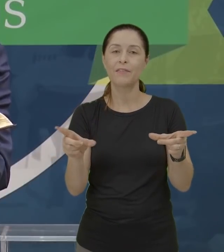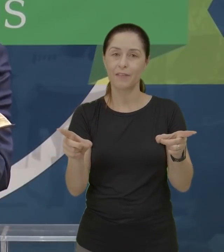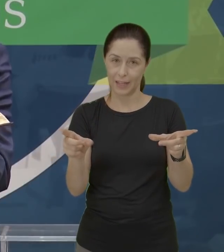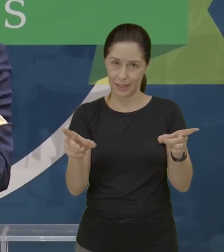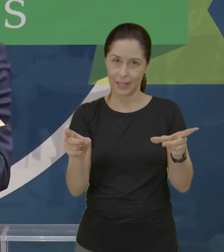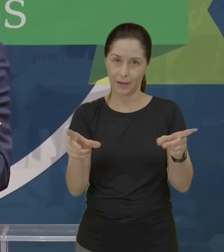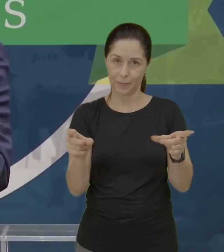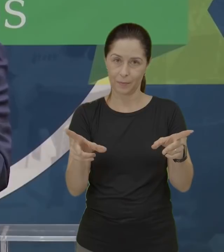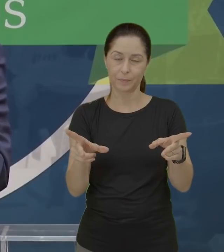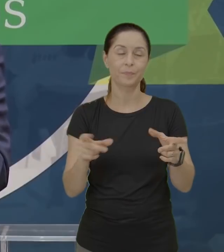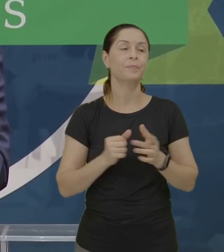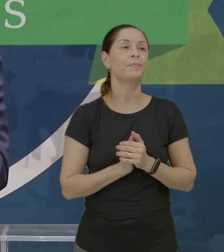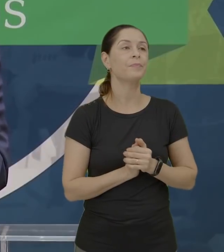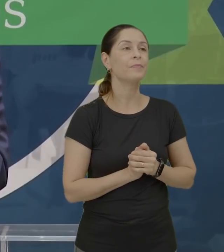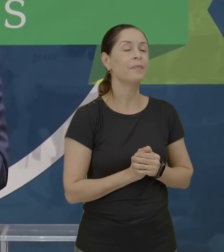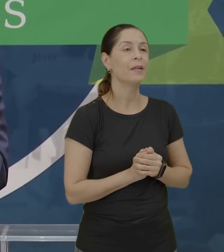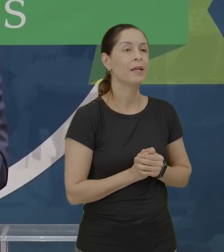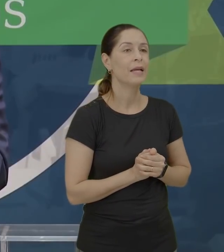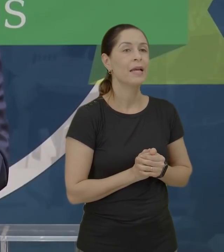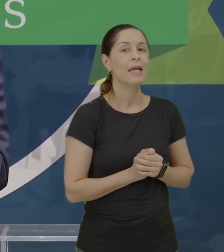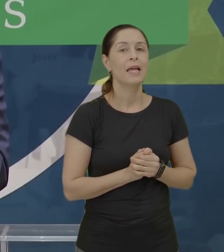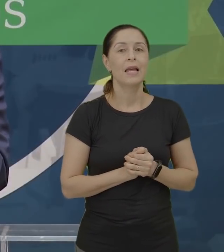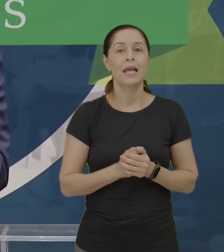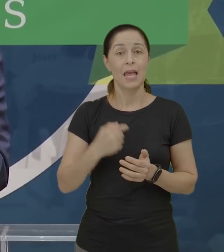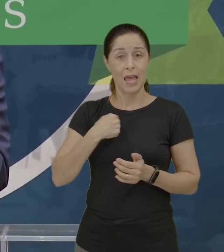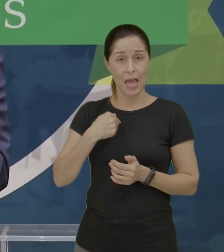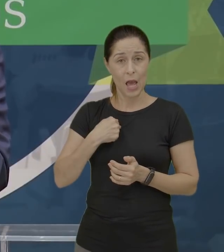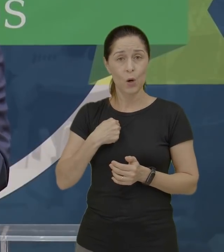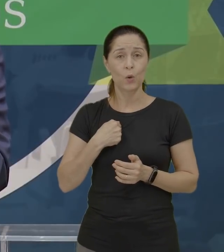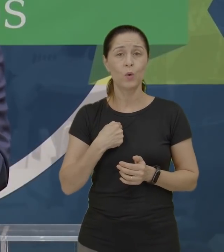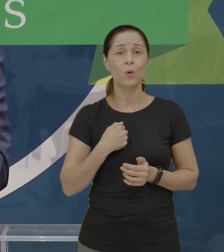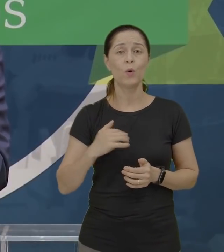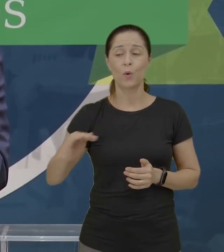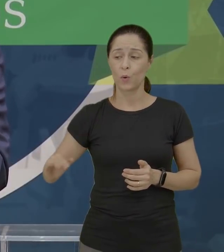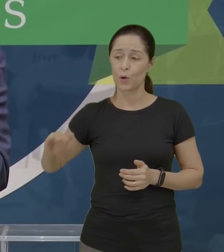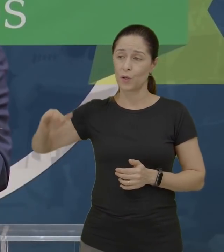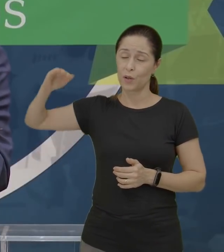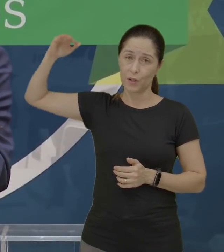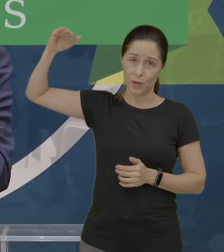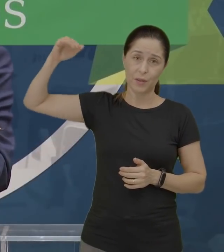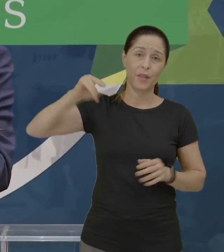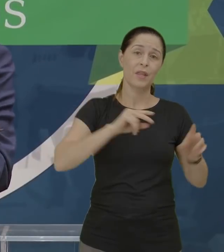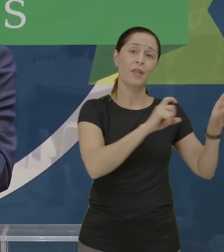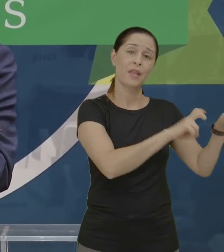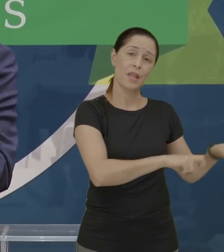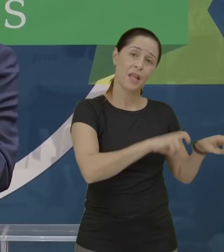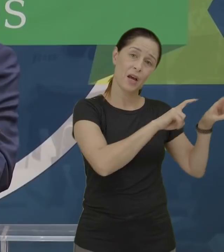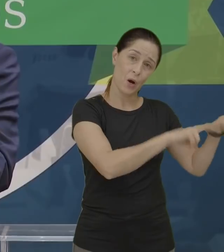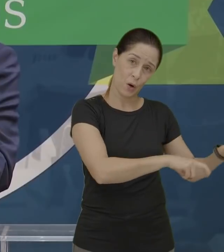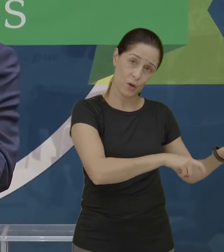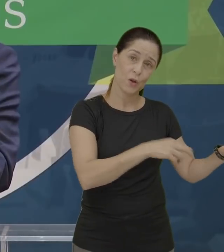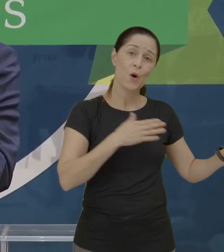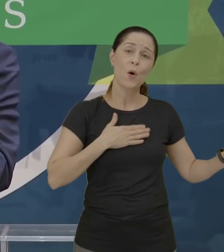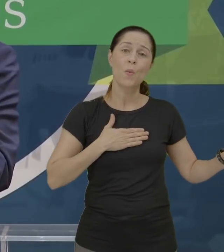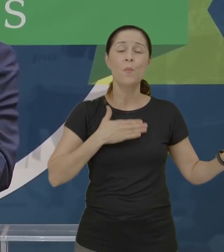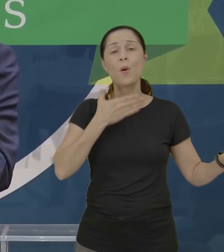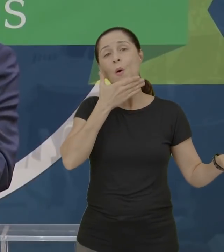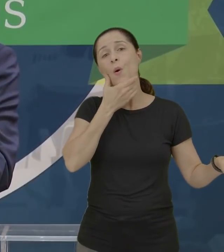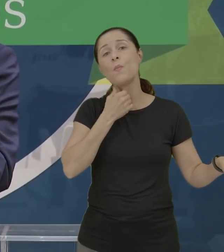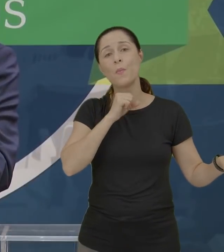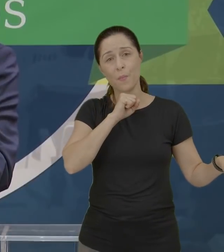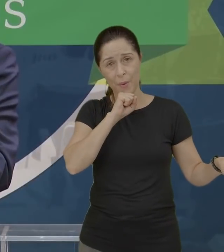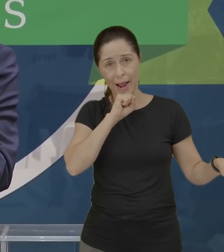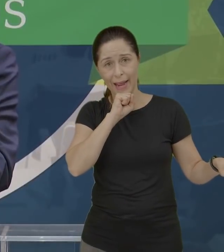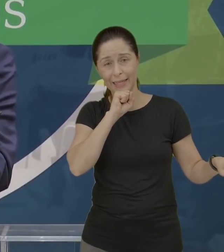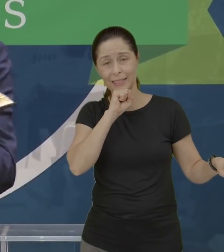lembro até bem recentemente, eu fui criado lá na roça, e eu me lembro que o meu pai, ao fazer um